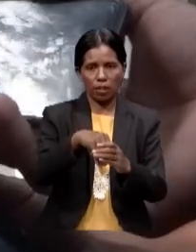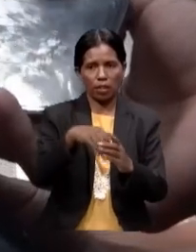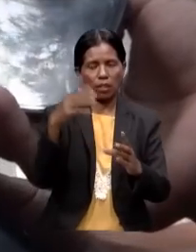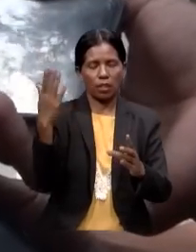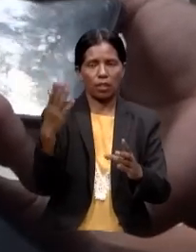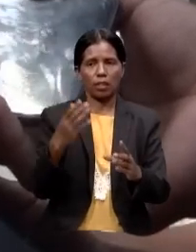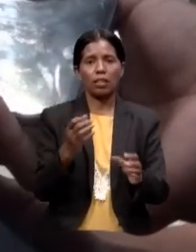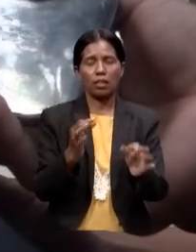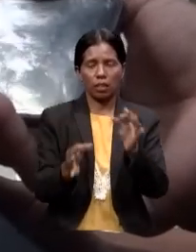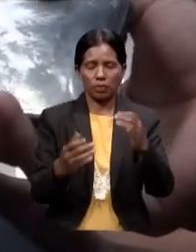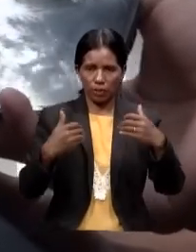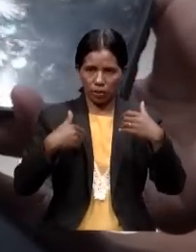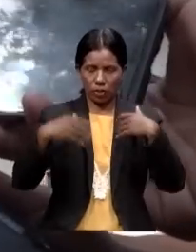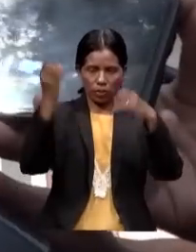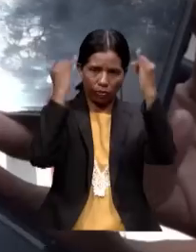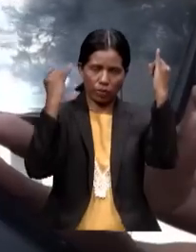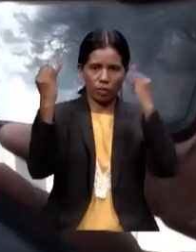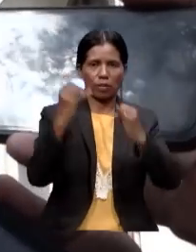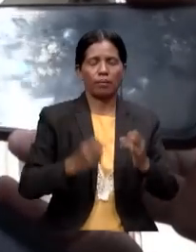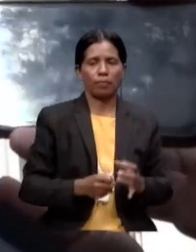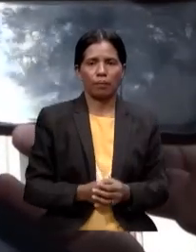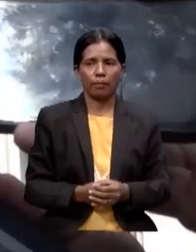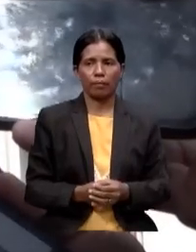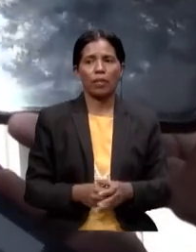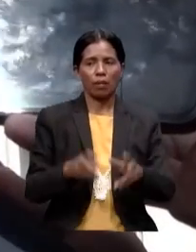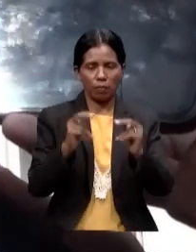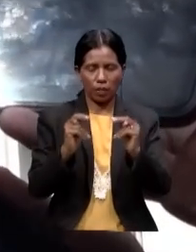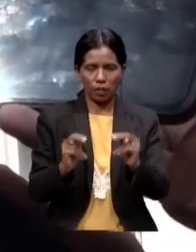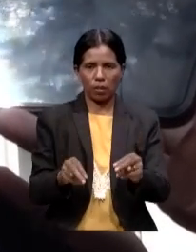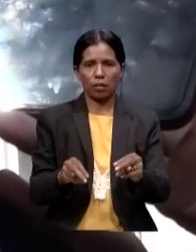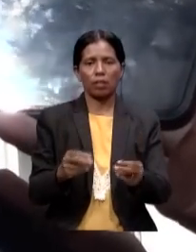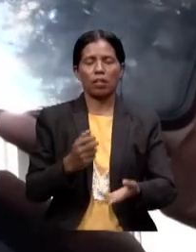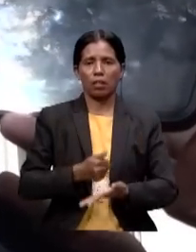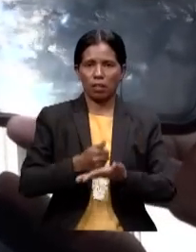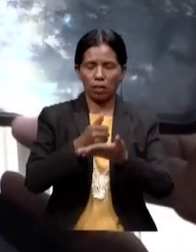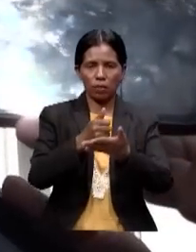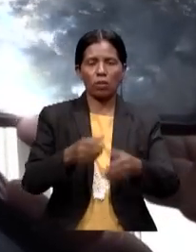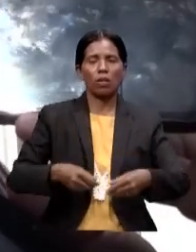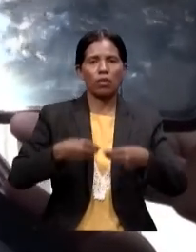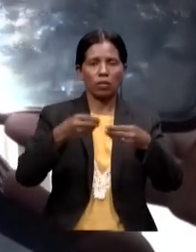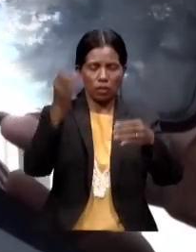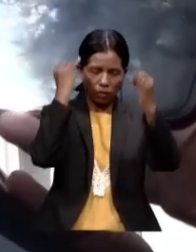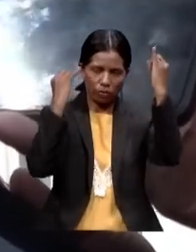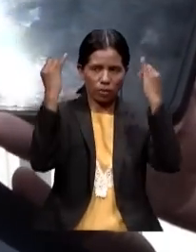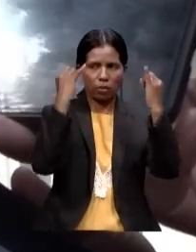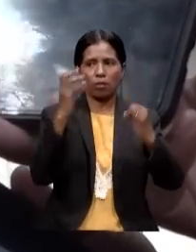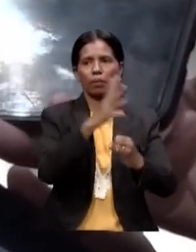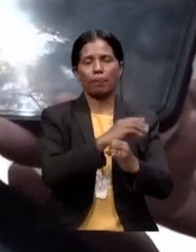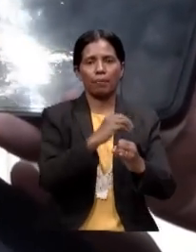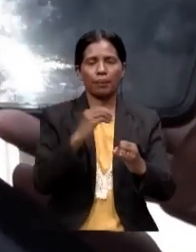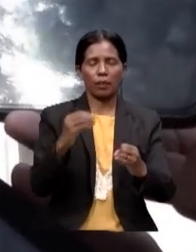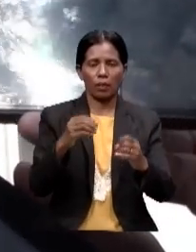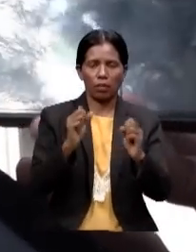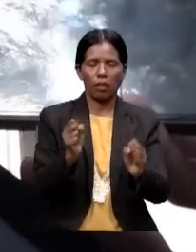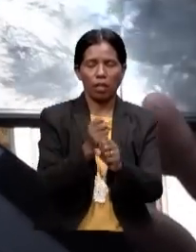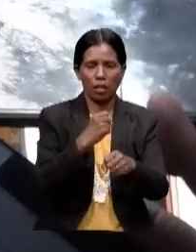komo iha dunik informasuens ruma precisa dunite ke ajuda para fo informasuens atunune